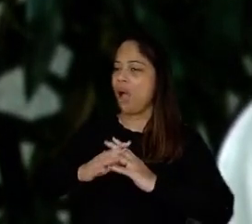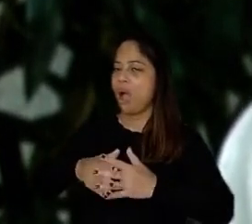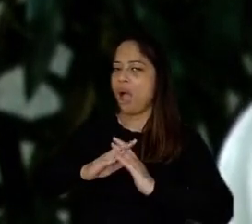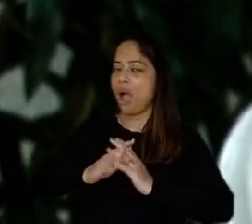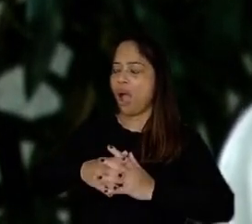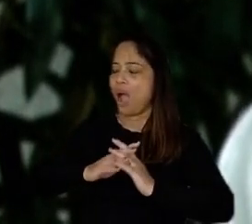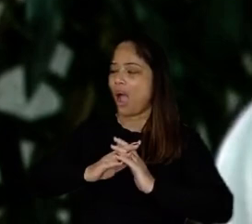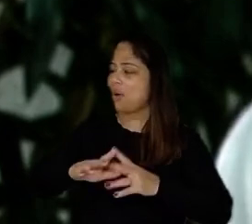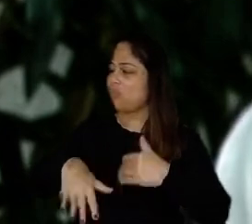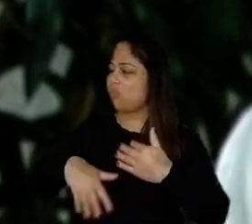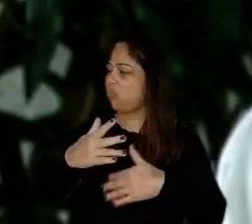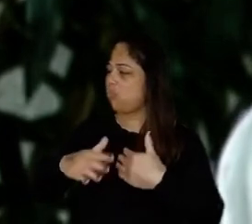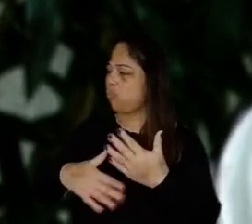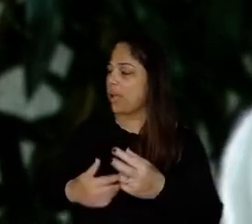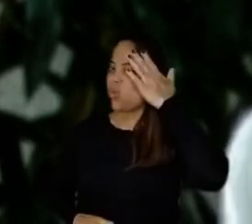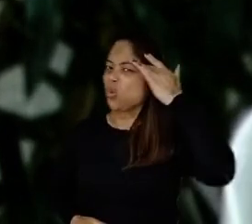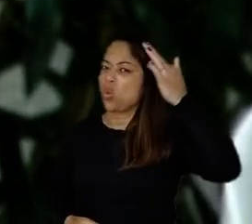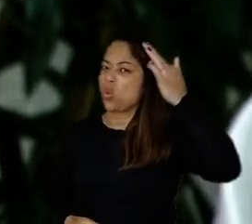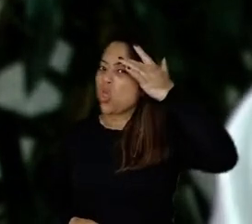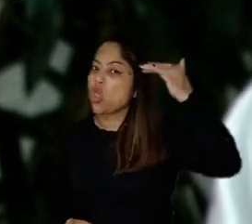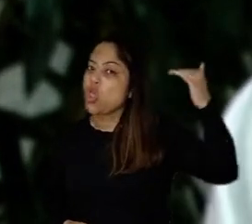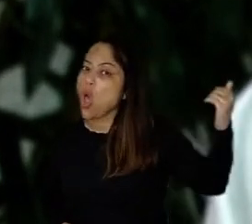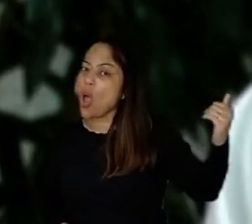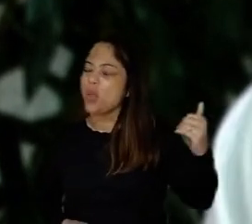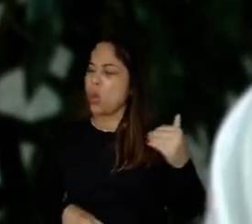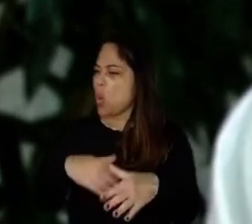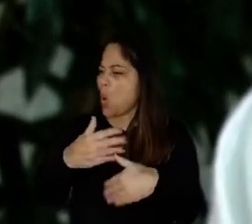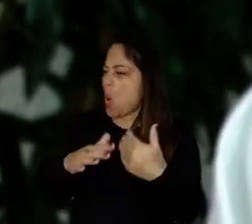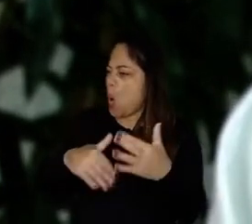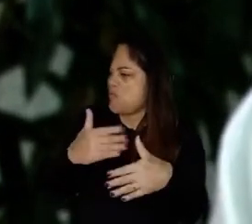sonhos confusos que você tem tido,